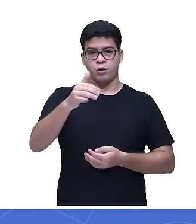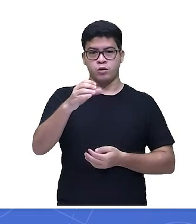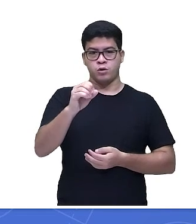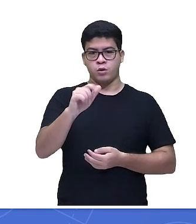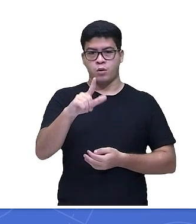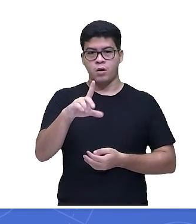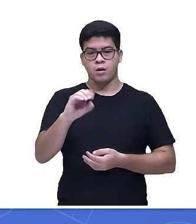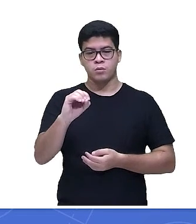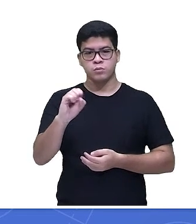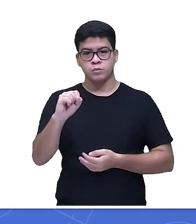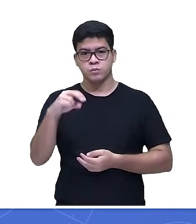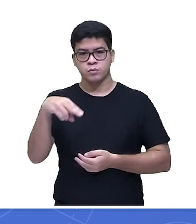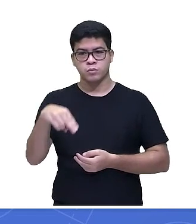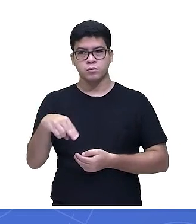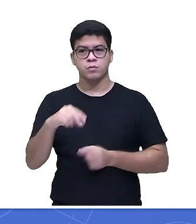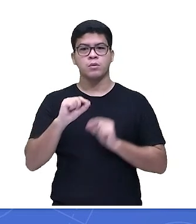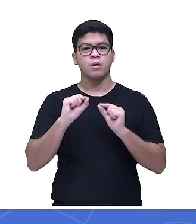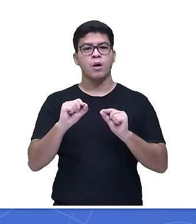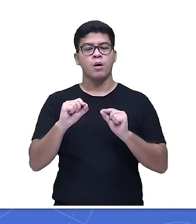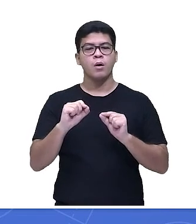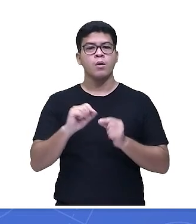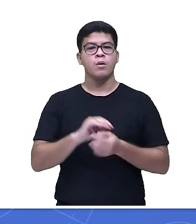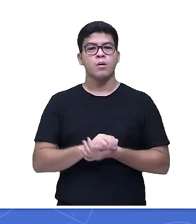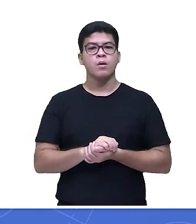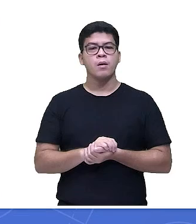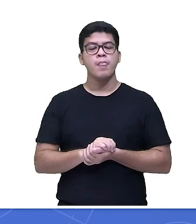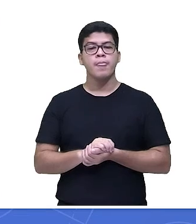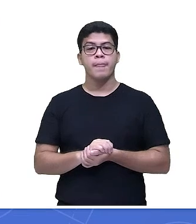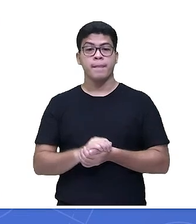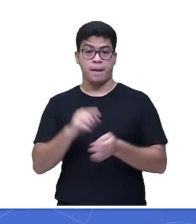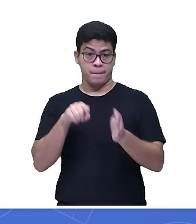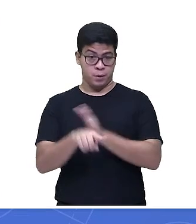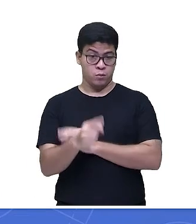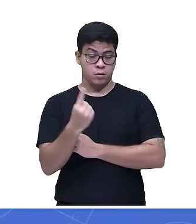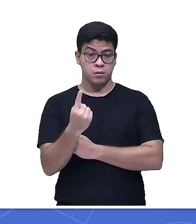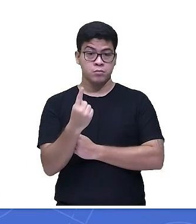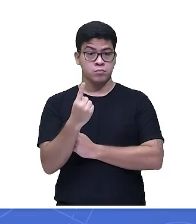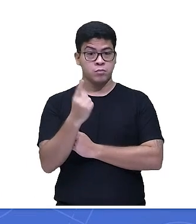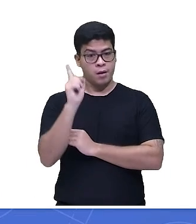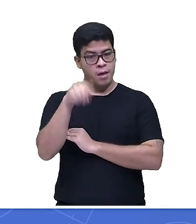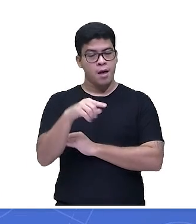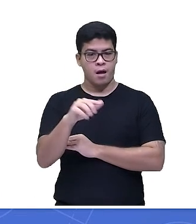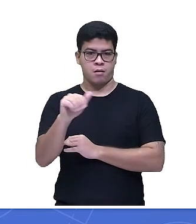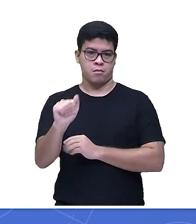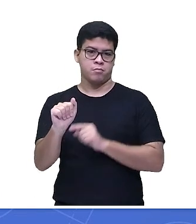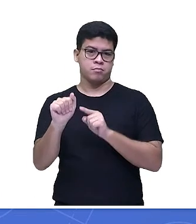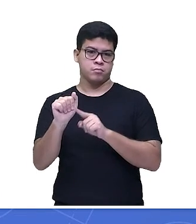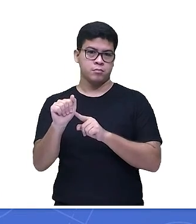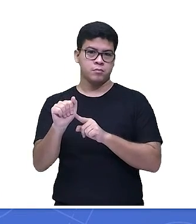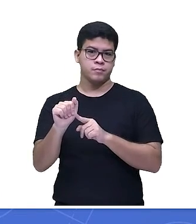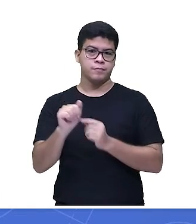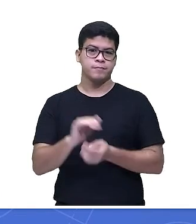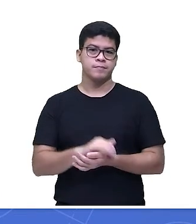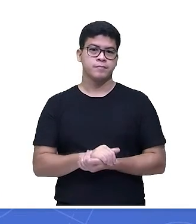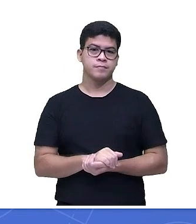Joelson. A questão 1 é a letra A. Bacana, legal, tá?